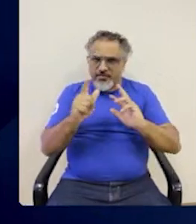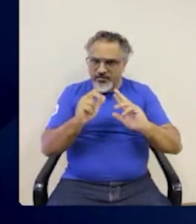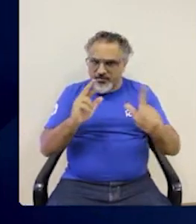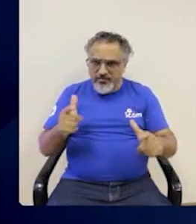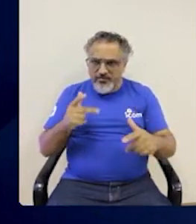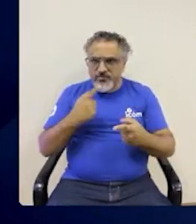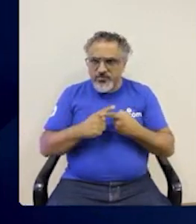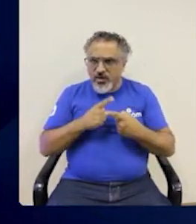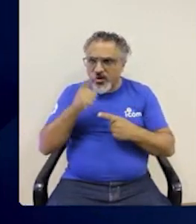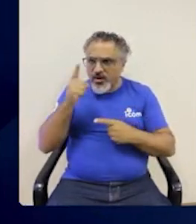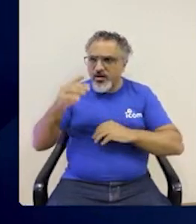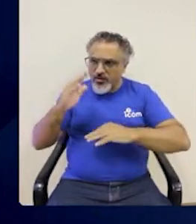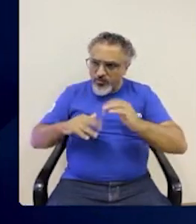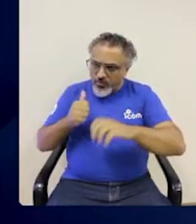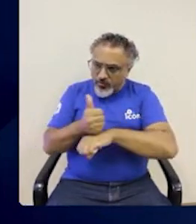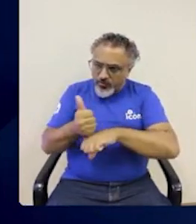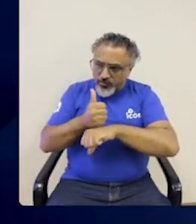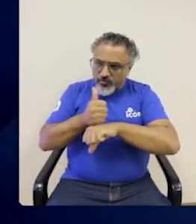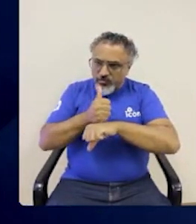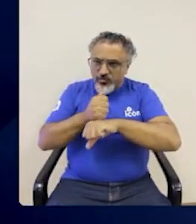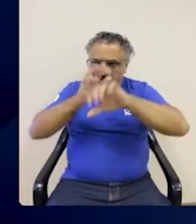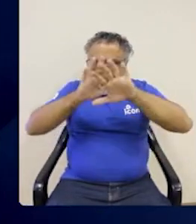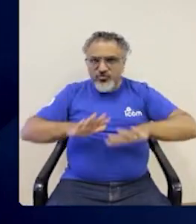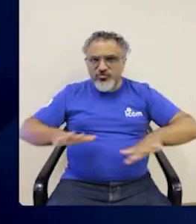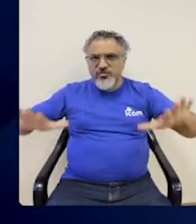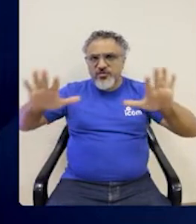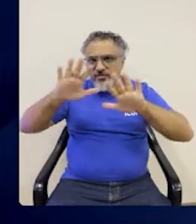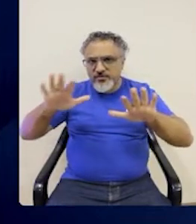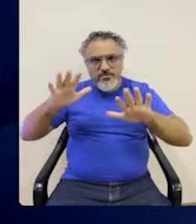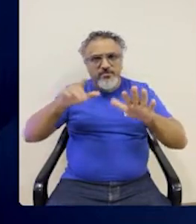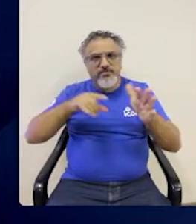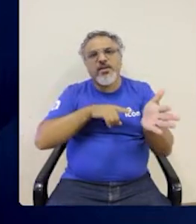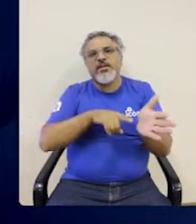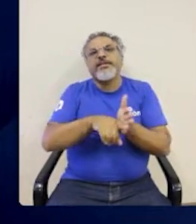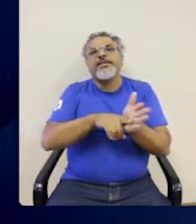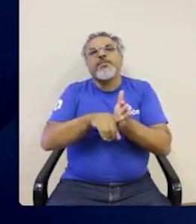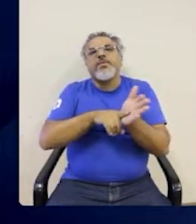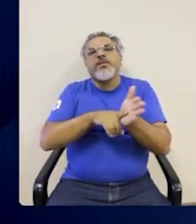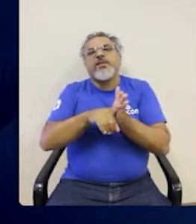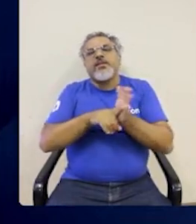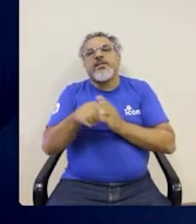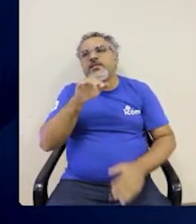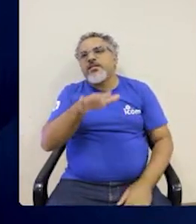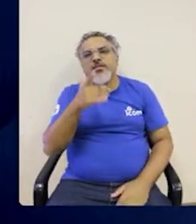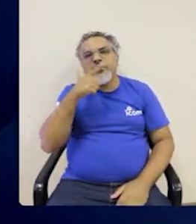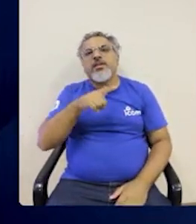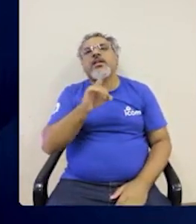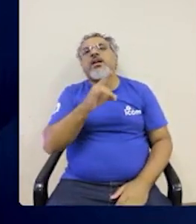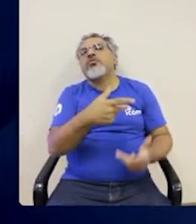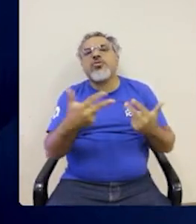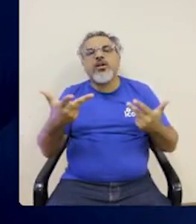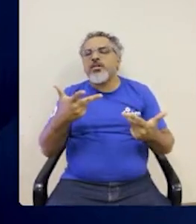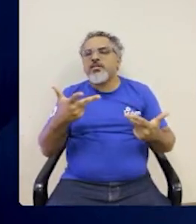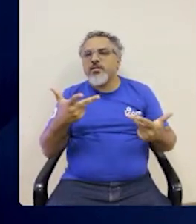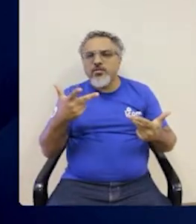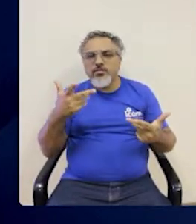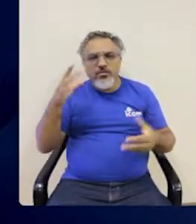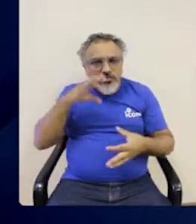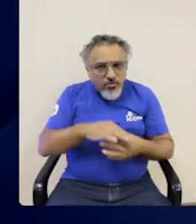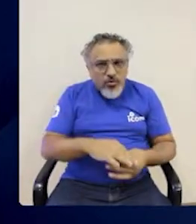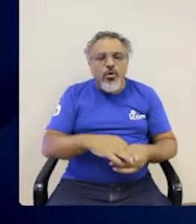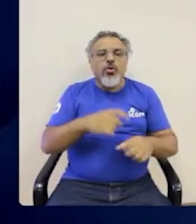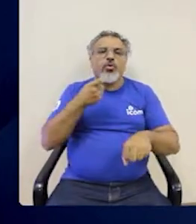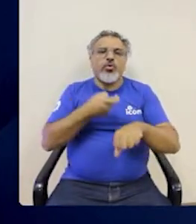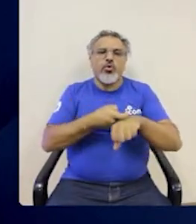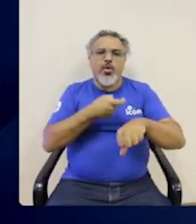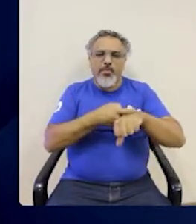ele é um profissional generalista, né? Ele não é um profissional especialista que está ali e vai lidar só com questões neurológicas ou